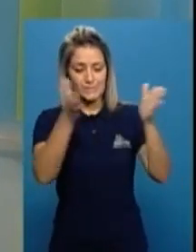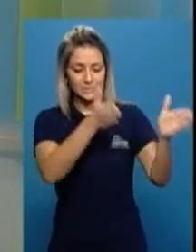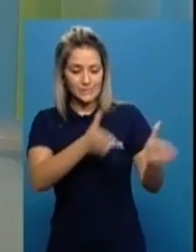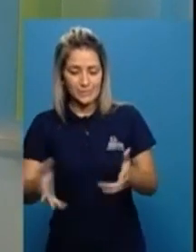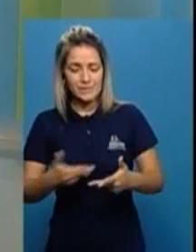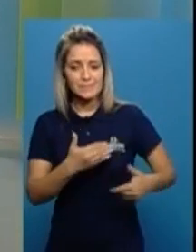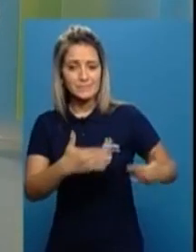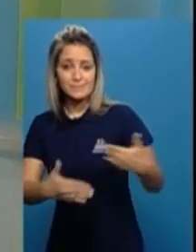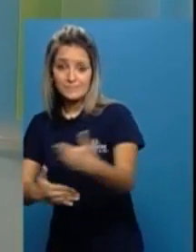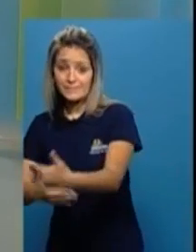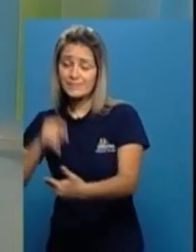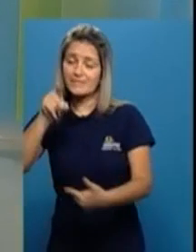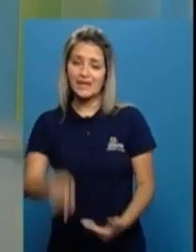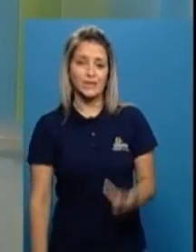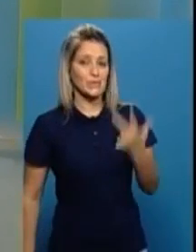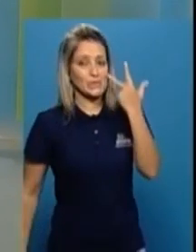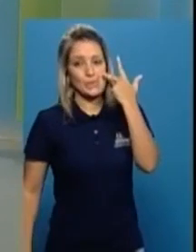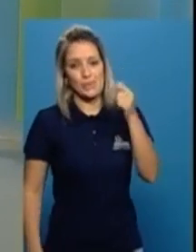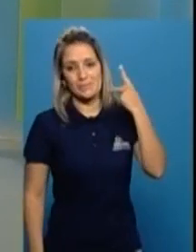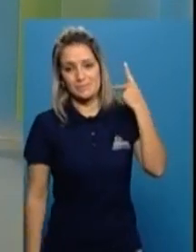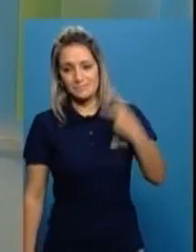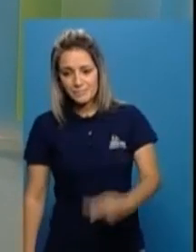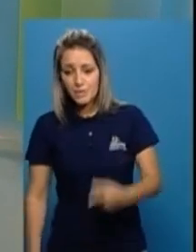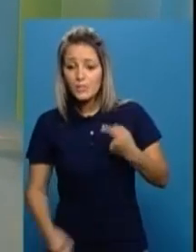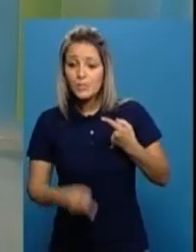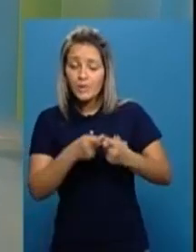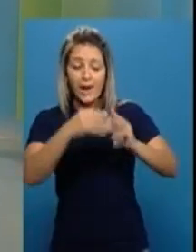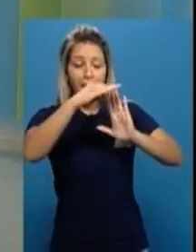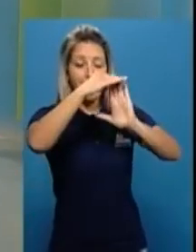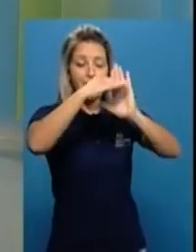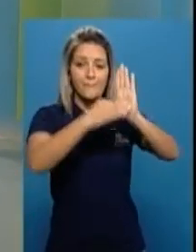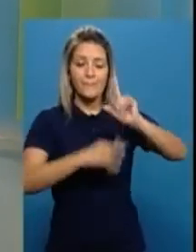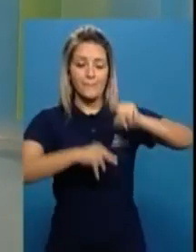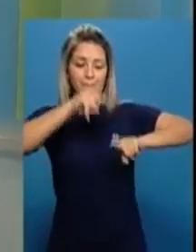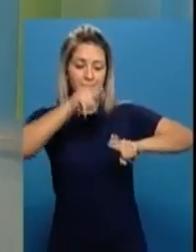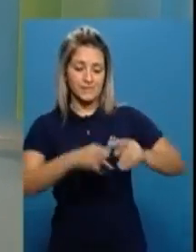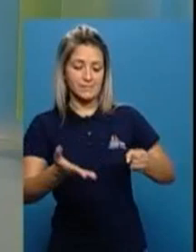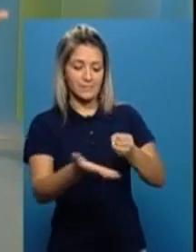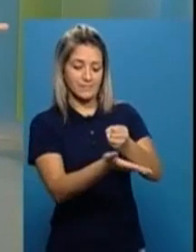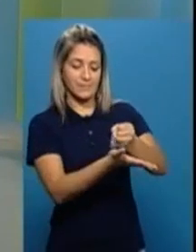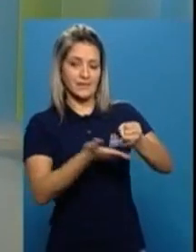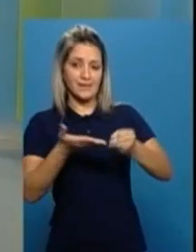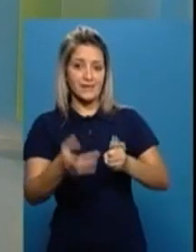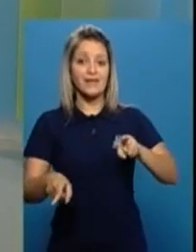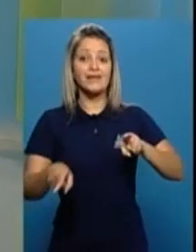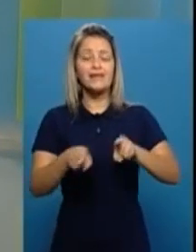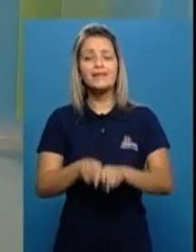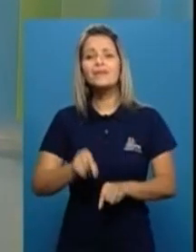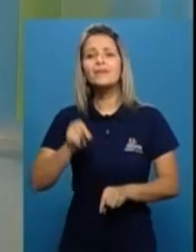outra característica bem típica. Também a padronização da matéria-prima e das